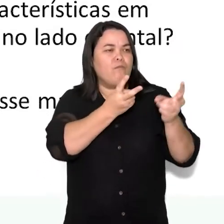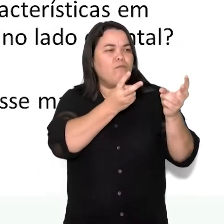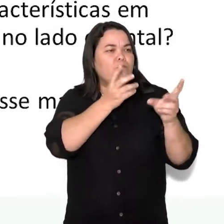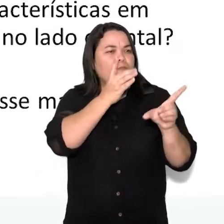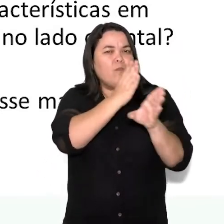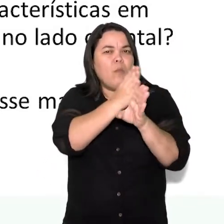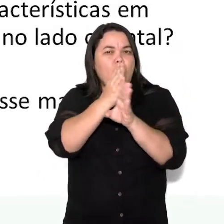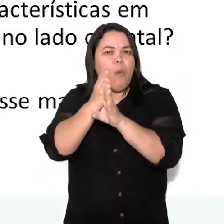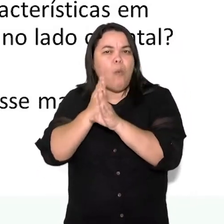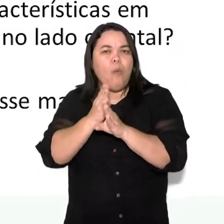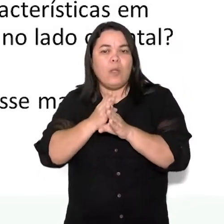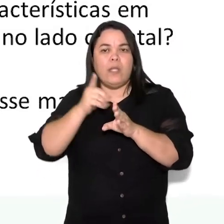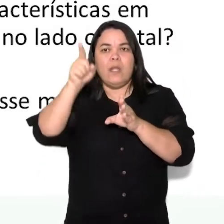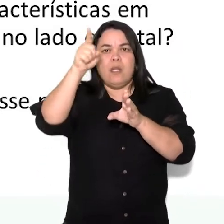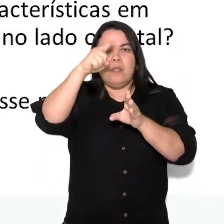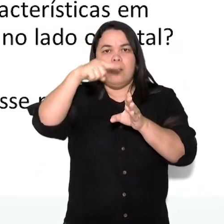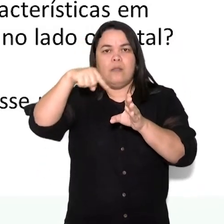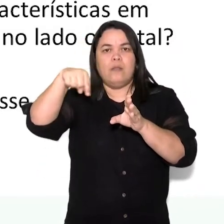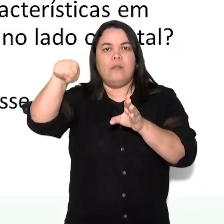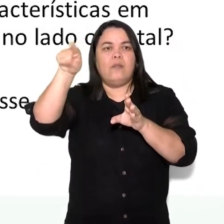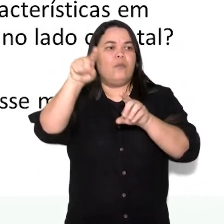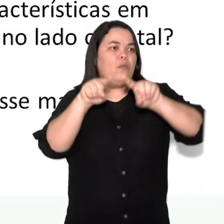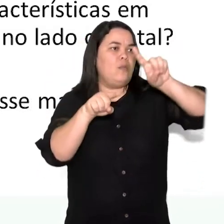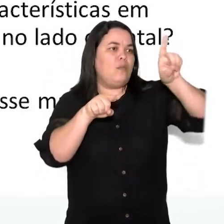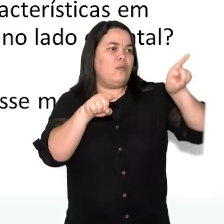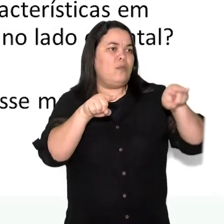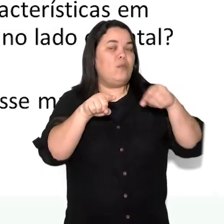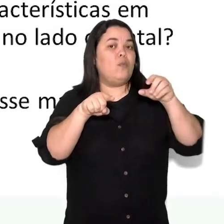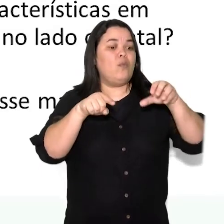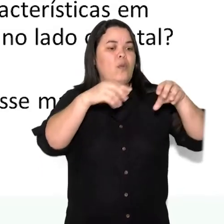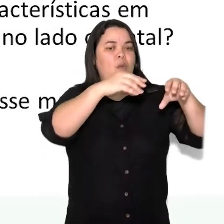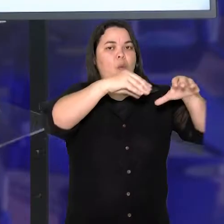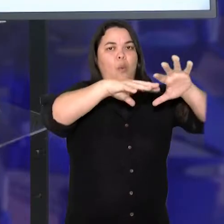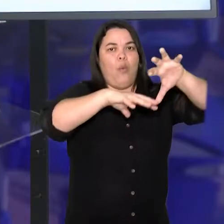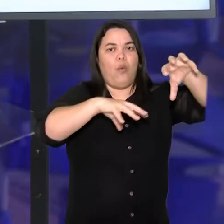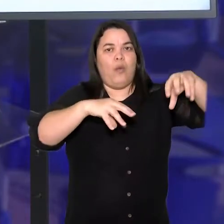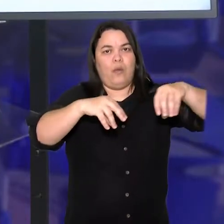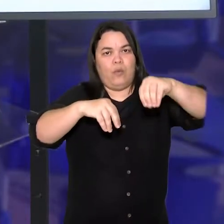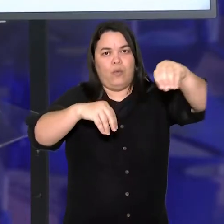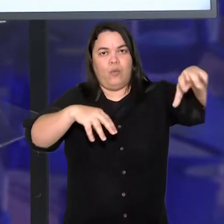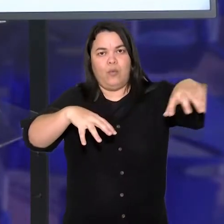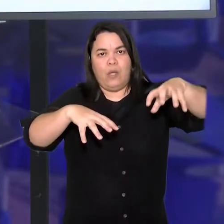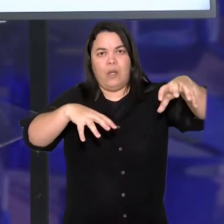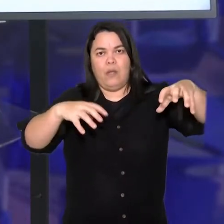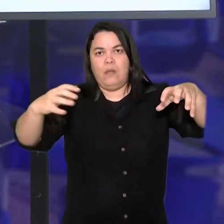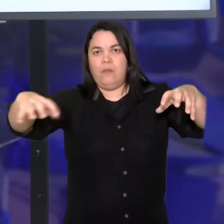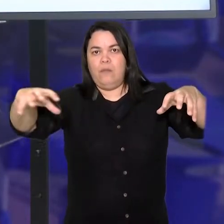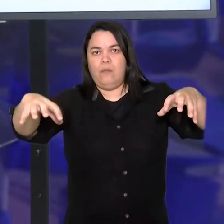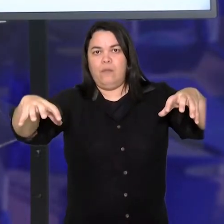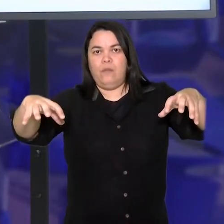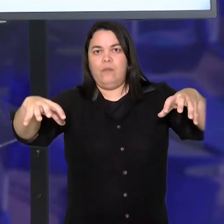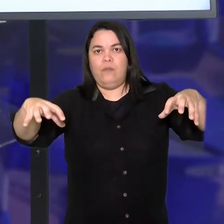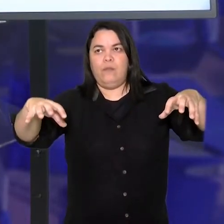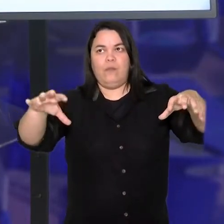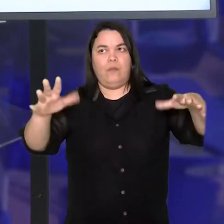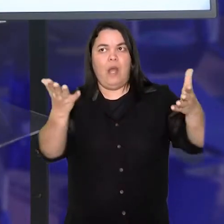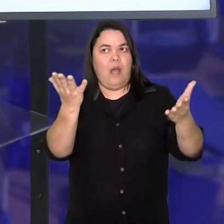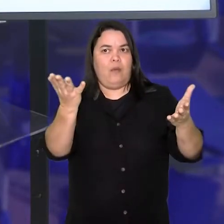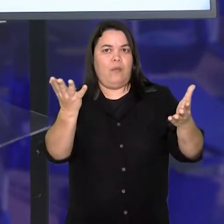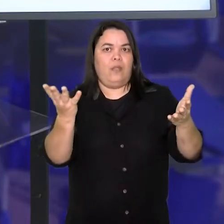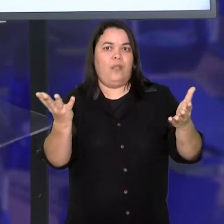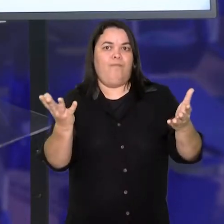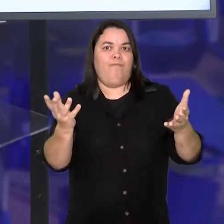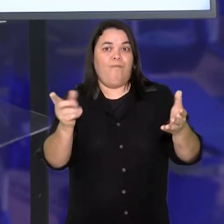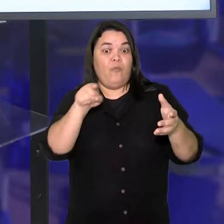lado oriental a partir da comparação entre os dois mapas. Presta atenção, gente, eu não posso aqui circular a televisão, né? Mas vocês vão fazer aí